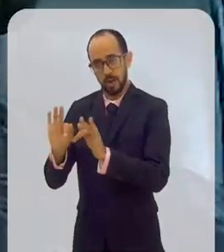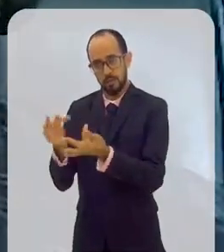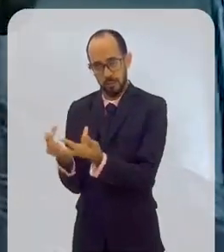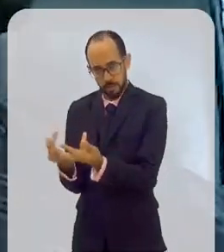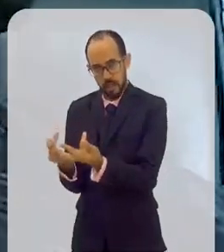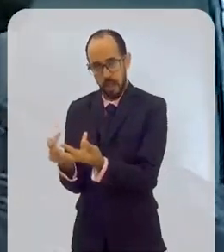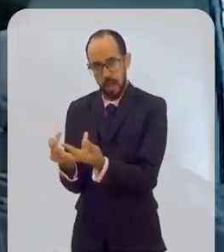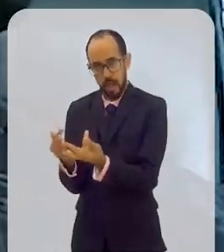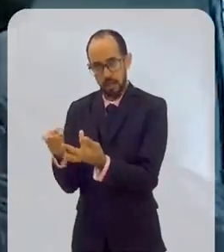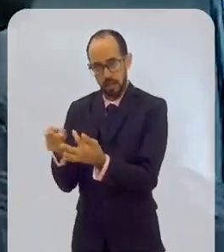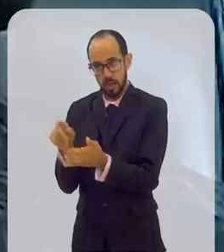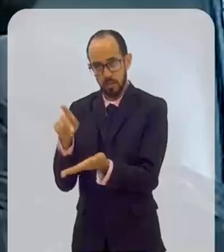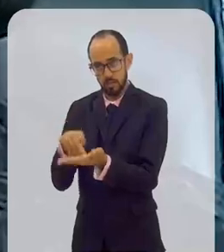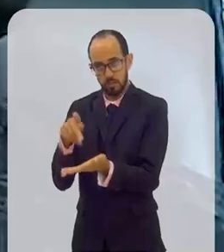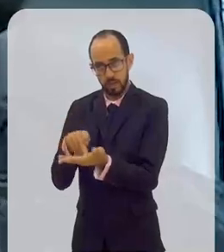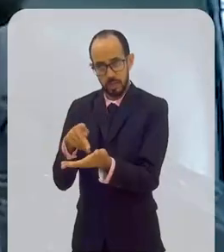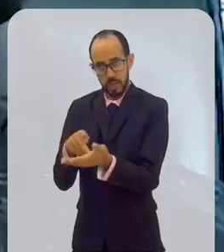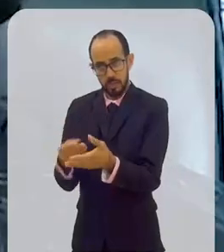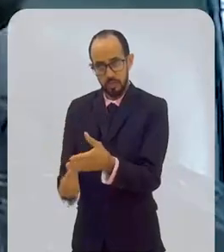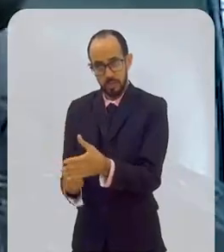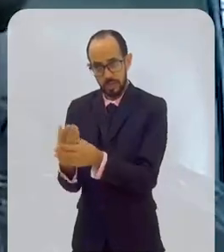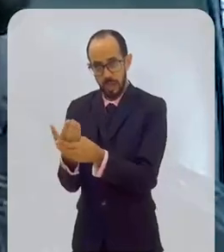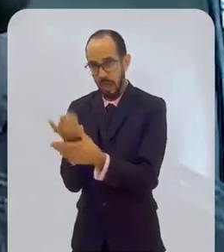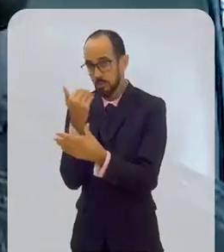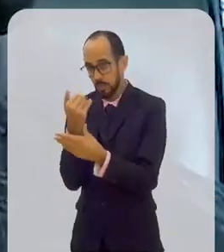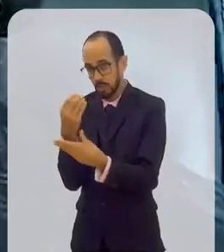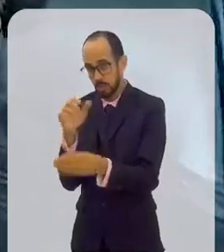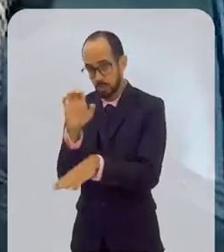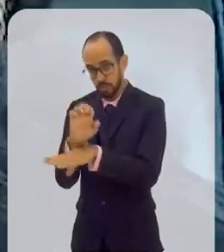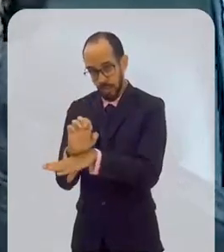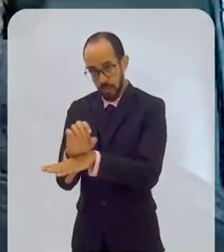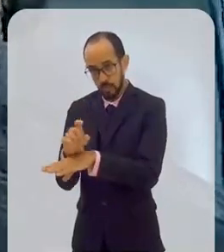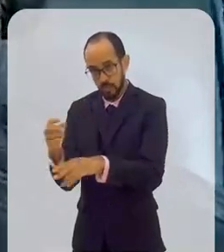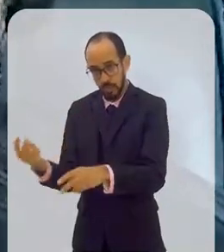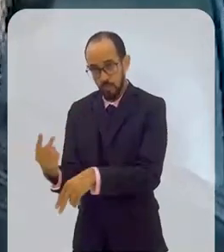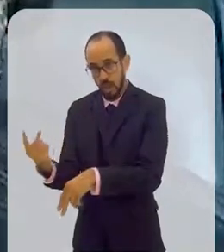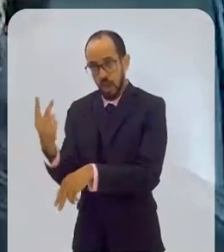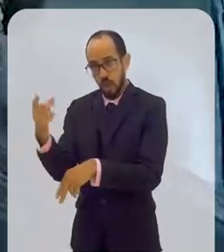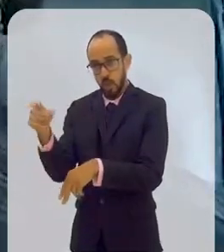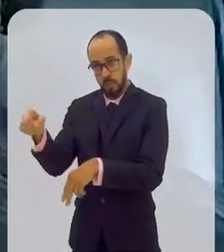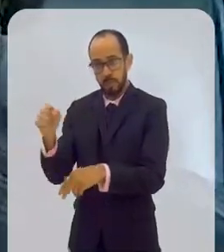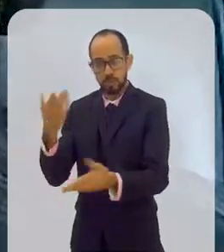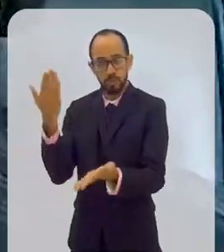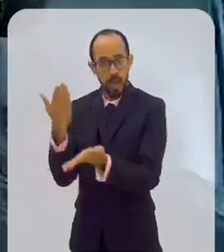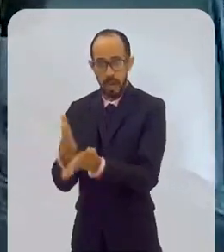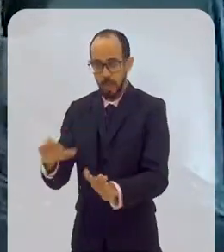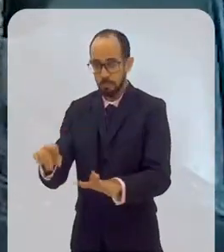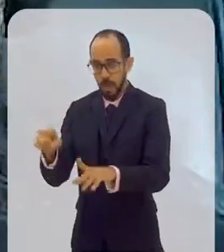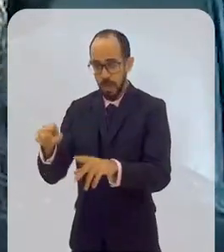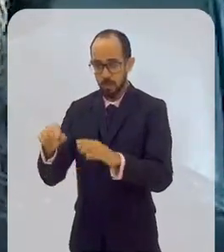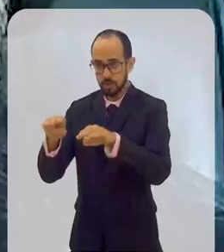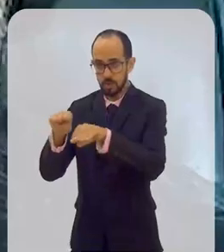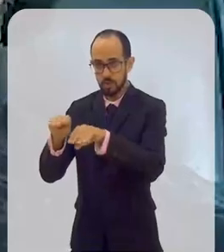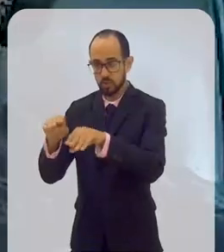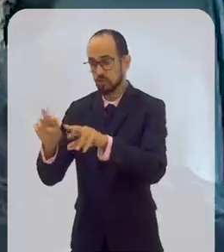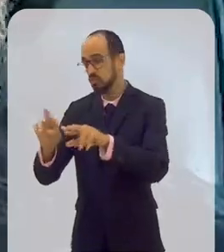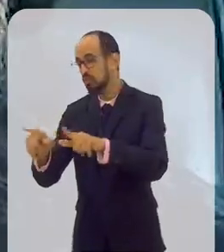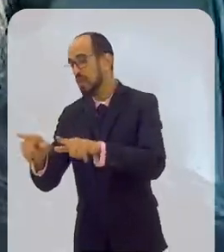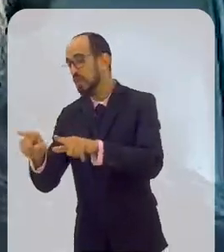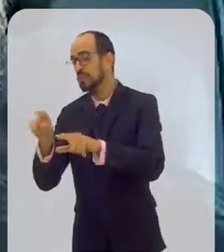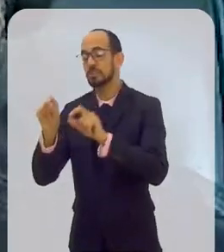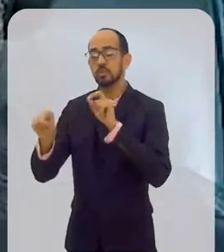são as que realmente produzem alimento para o Estado, elas sejam valorizadas e a gente acabar com essa